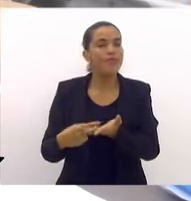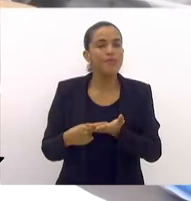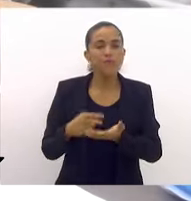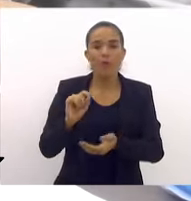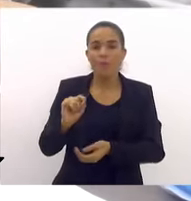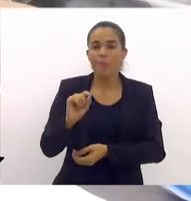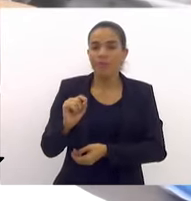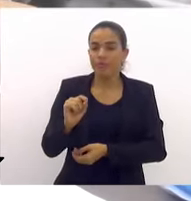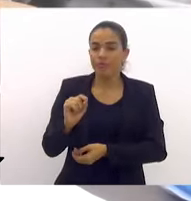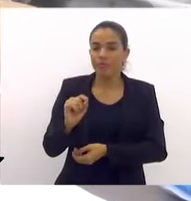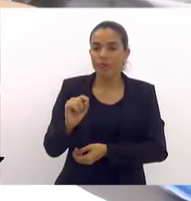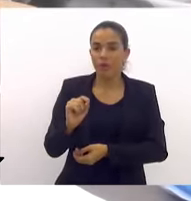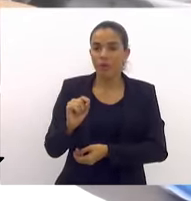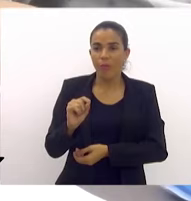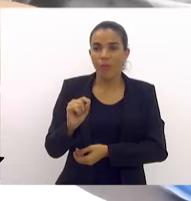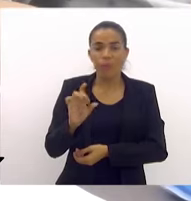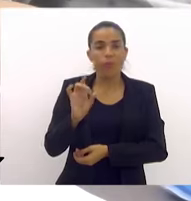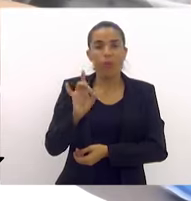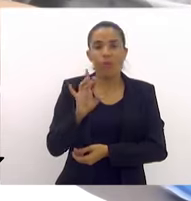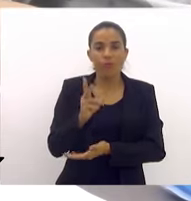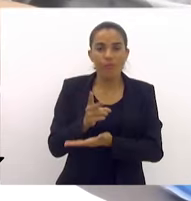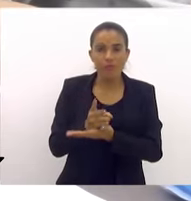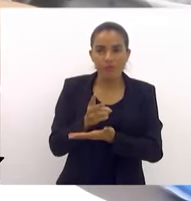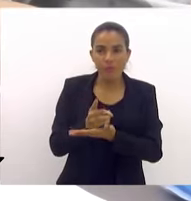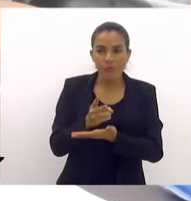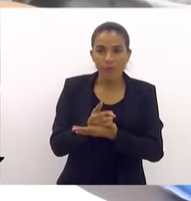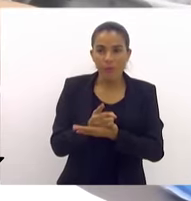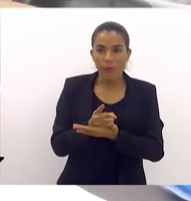coisas e ficava só alguma coisita de